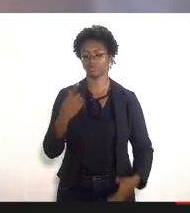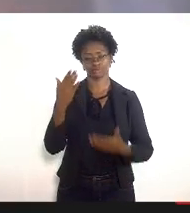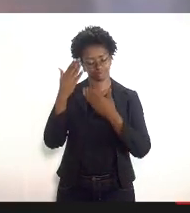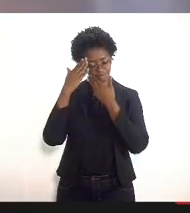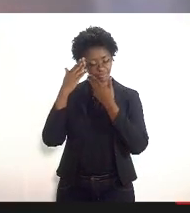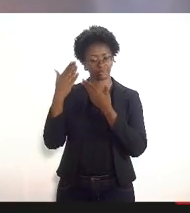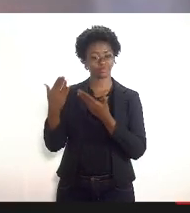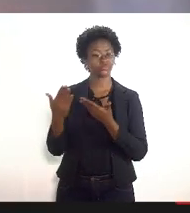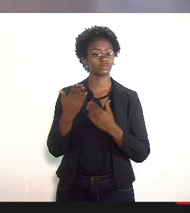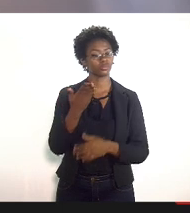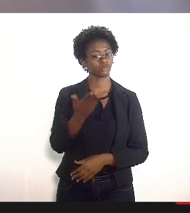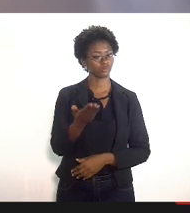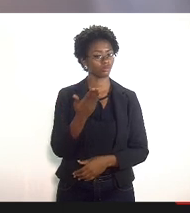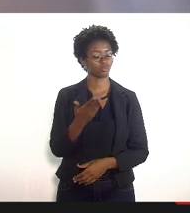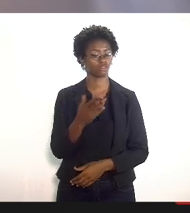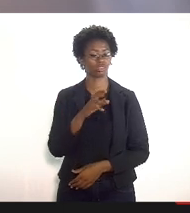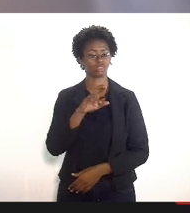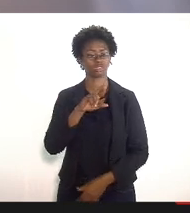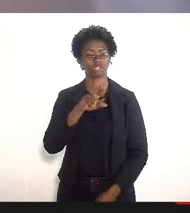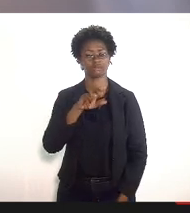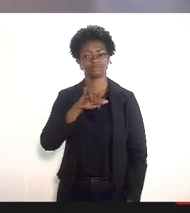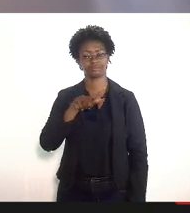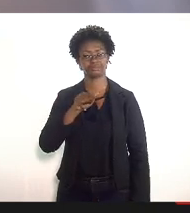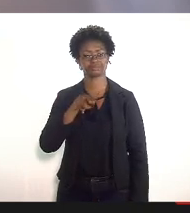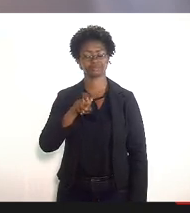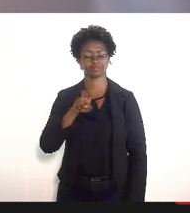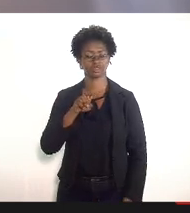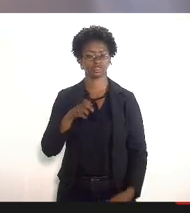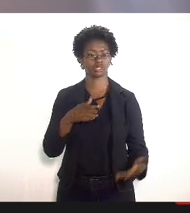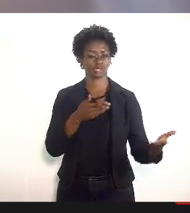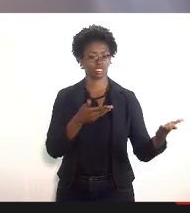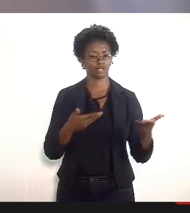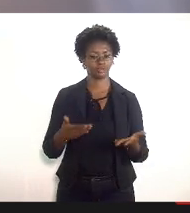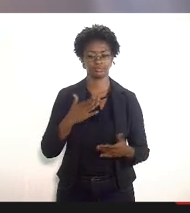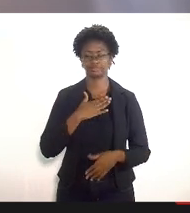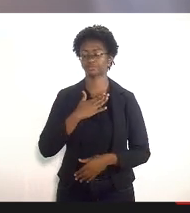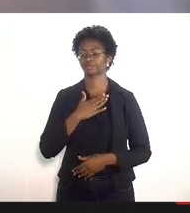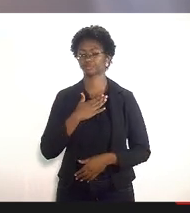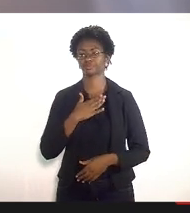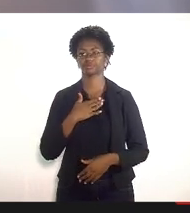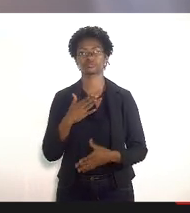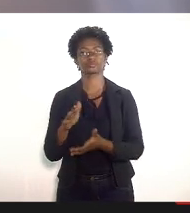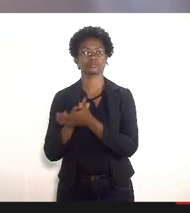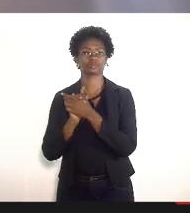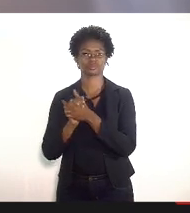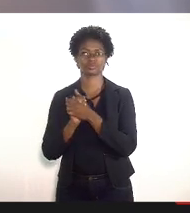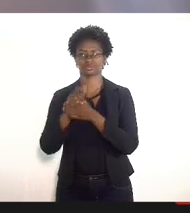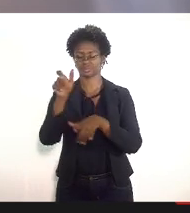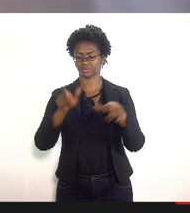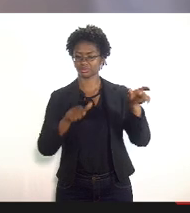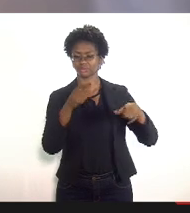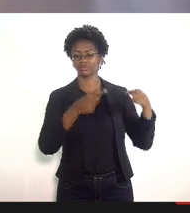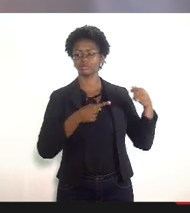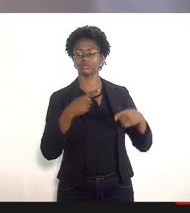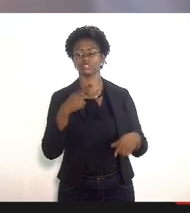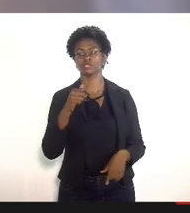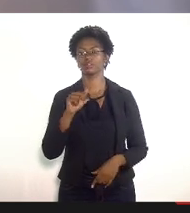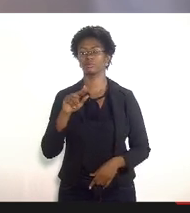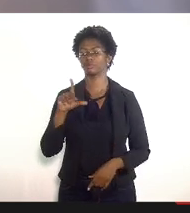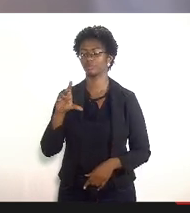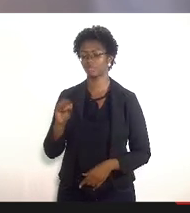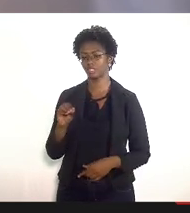enfermeira Rejane pelo convite, tá? Saúdo os parlamentares aqui presentes, Paulo Pinheiro, pela